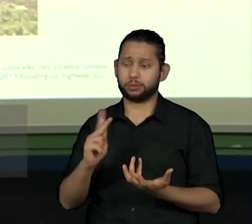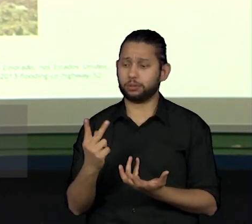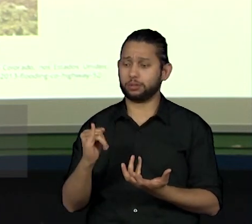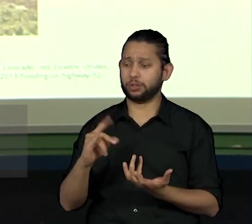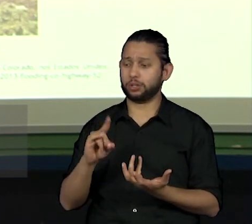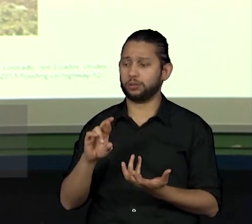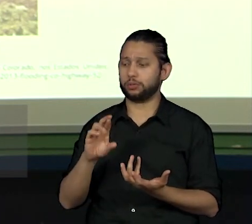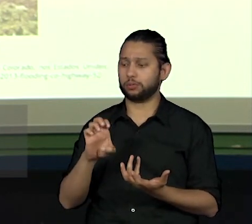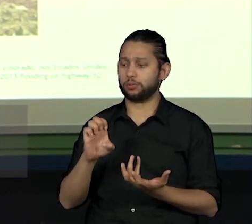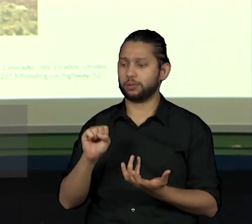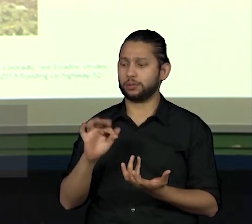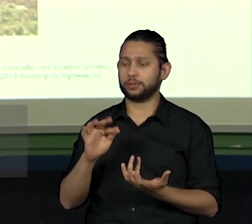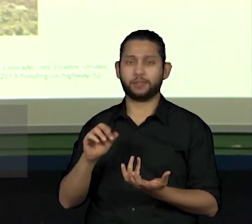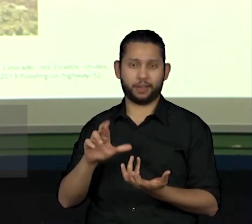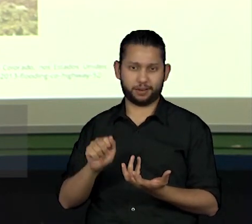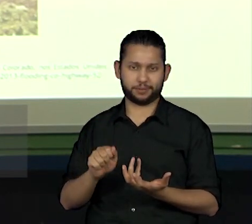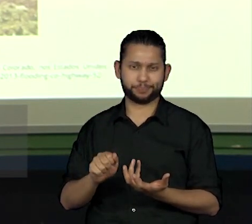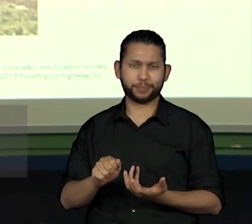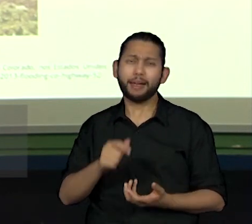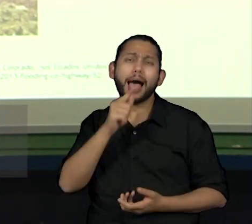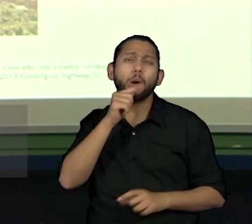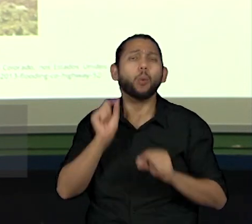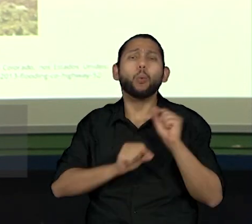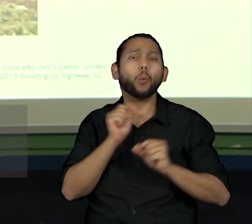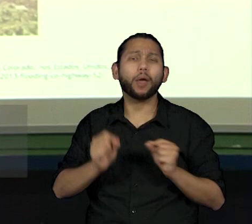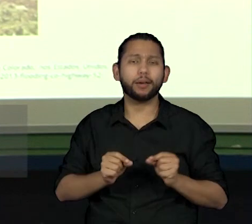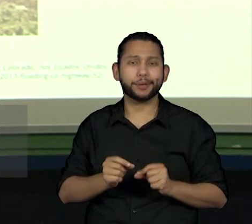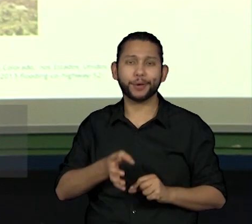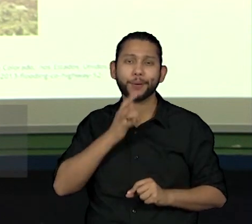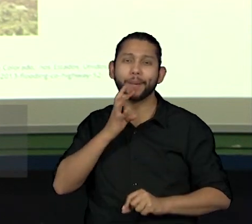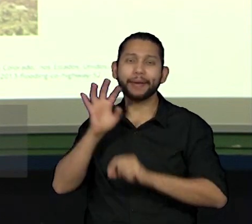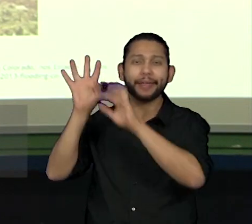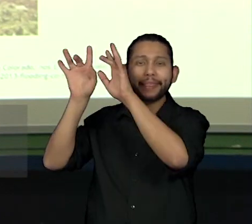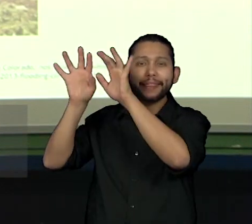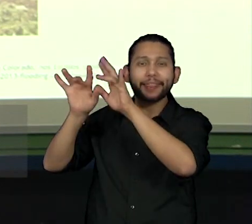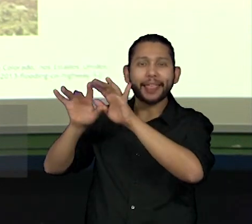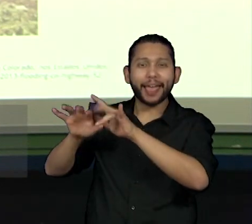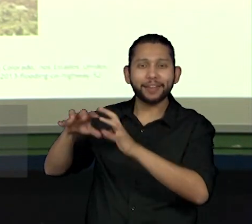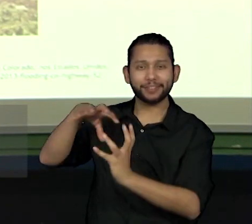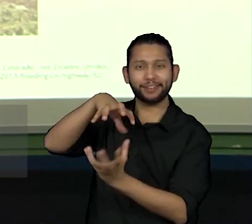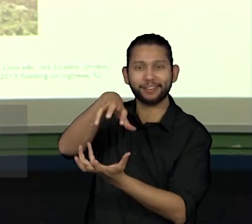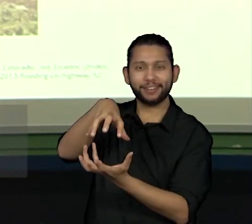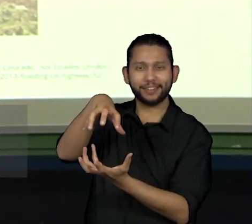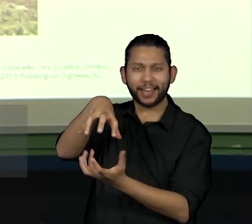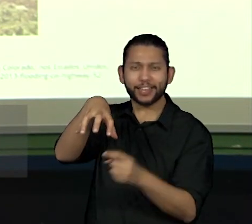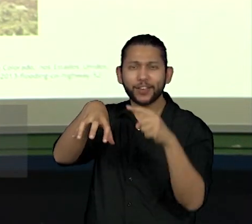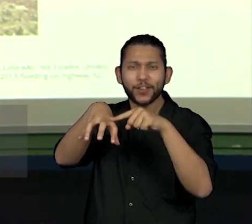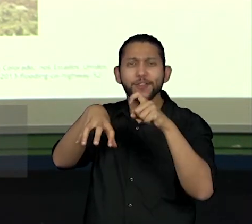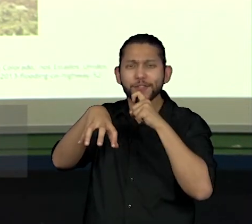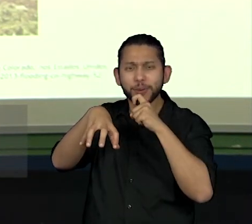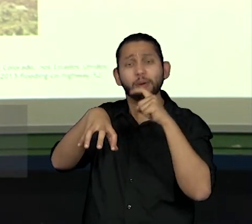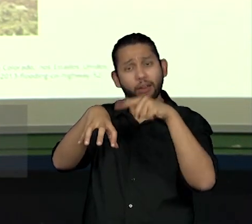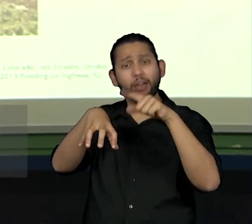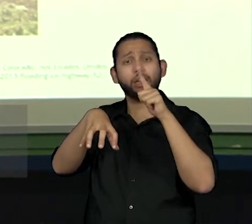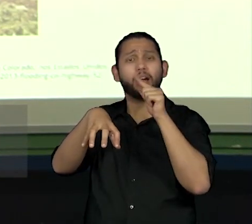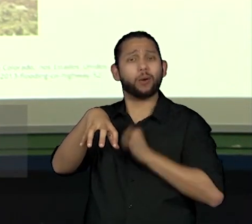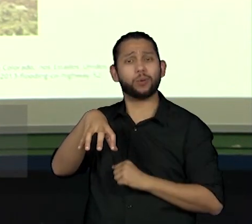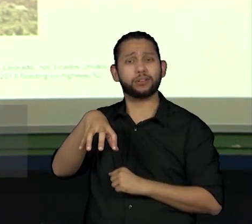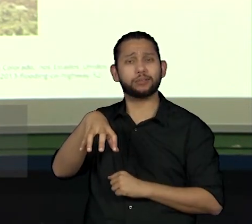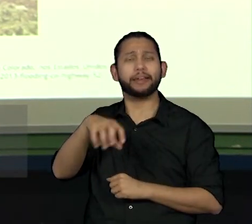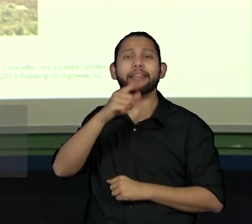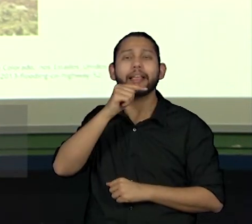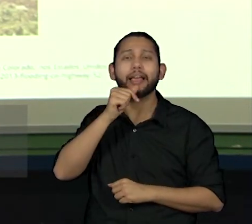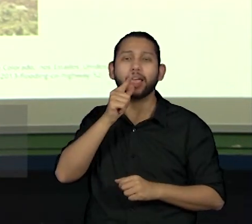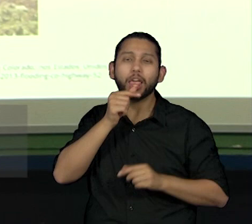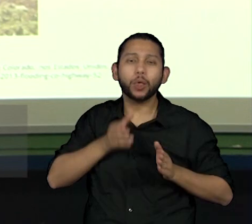Você encontra essa água na neve, né? Só que ela está em forma congelada. Você encontra essa água em